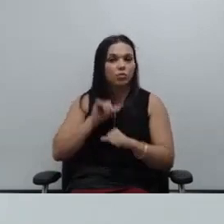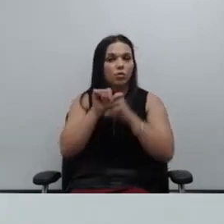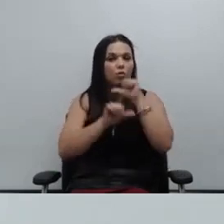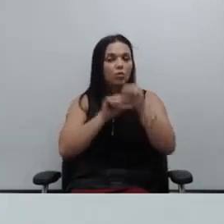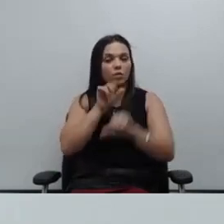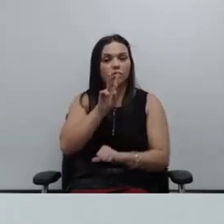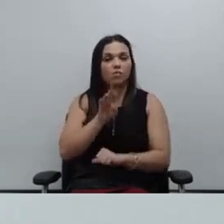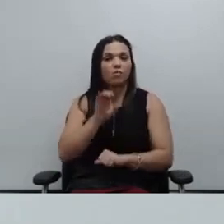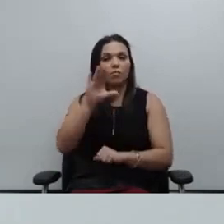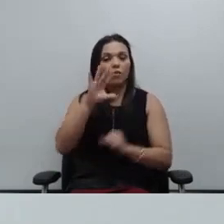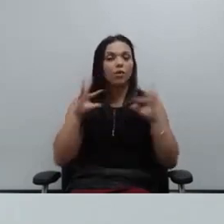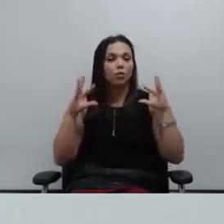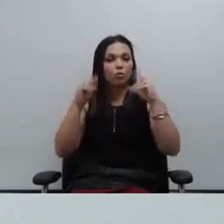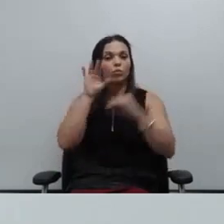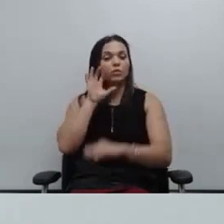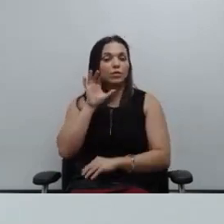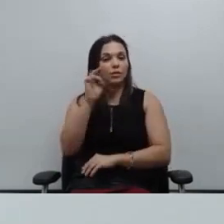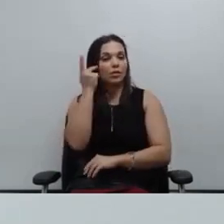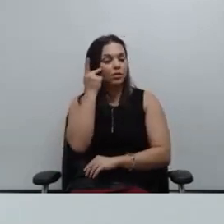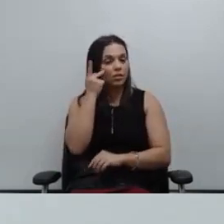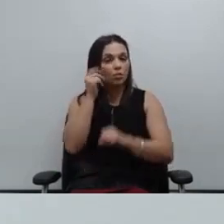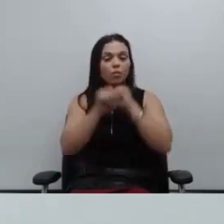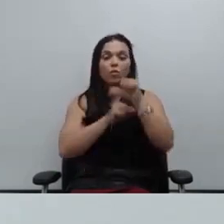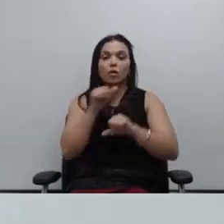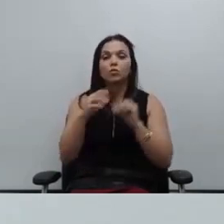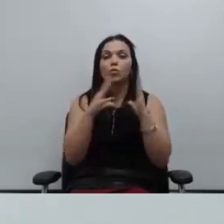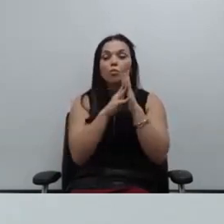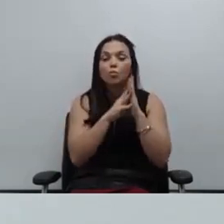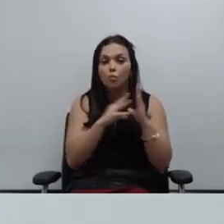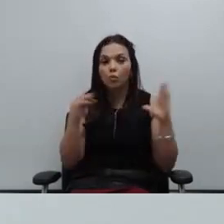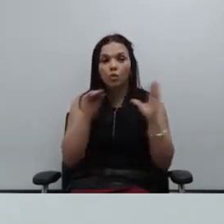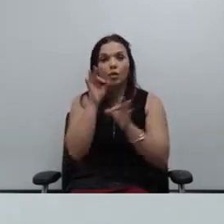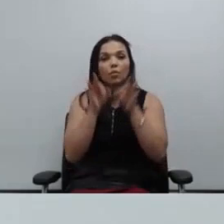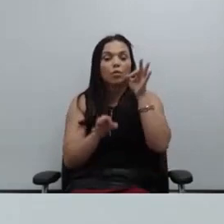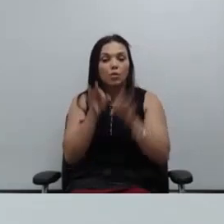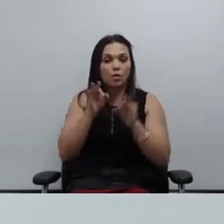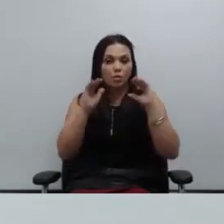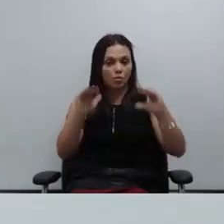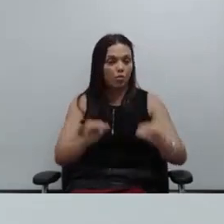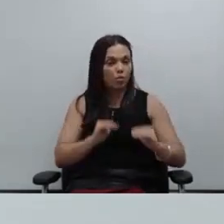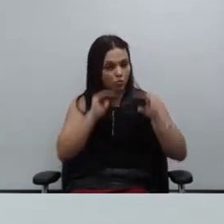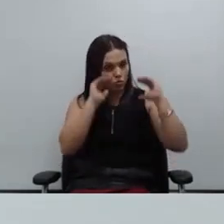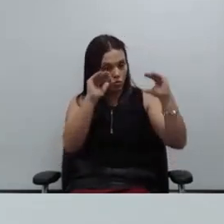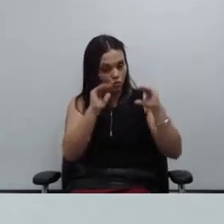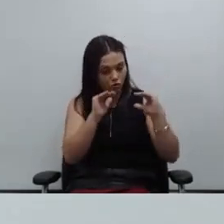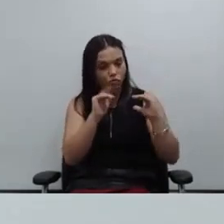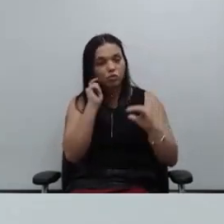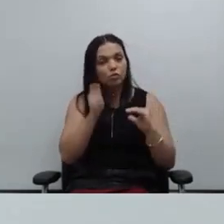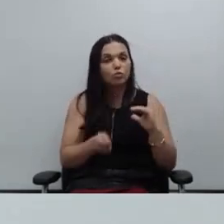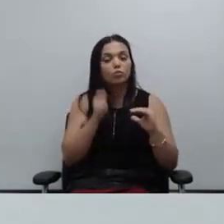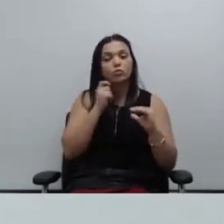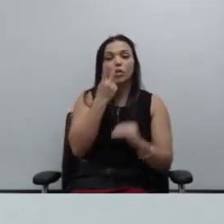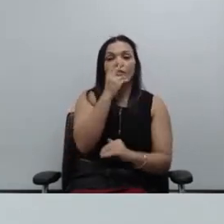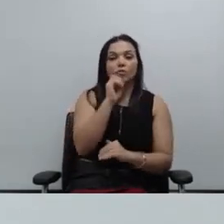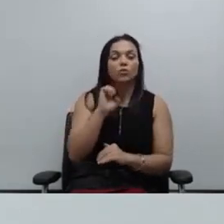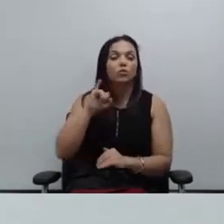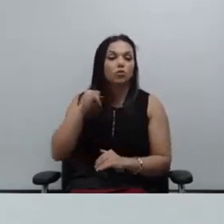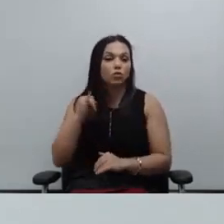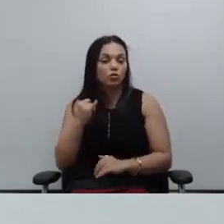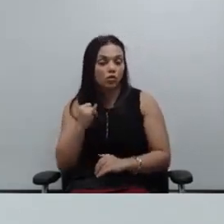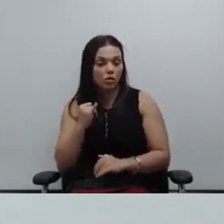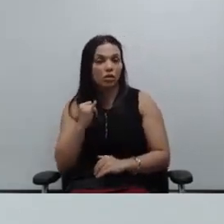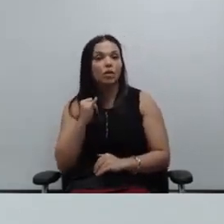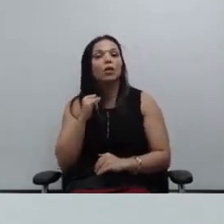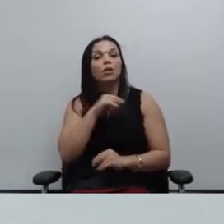em todo o Estado, seguindo a dinâmica estabelecida pelo novo formato fixado pelo Tribunal de Justiça. Em 20 de janeiro de 2016, o conselheiro